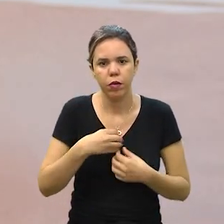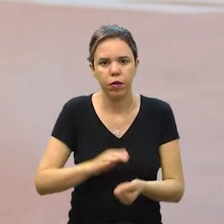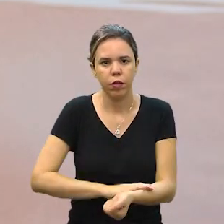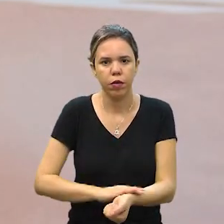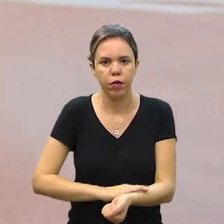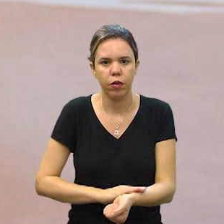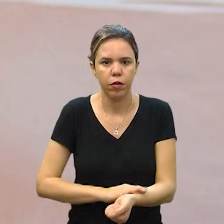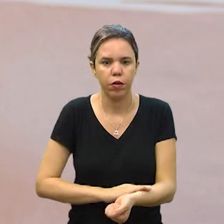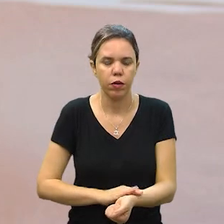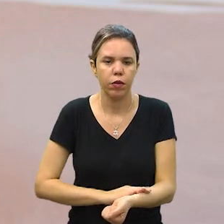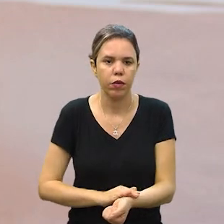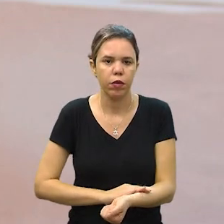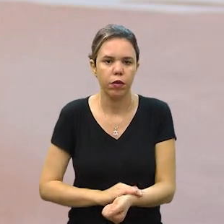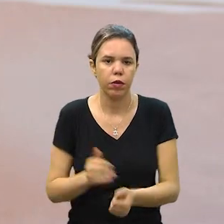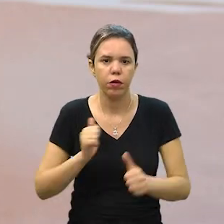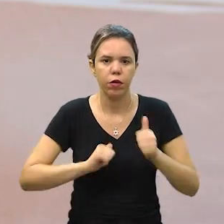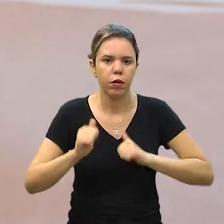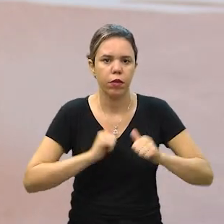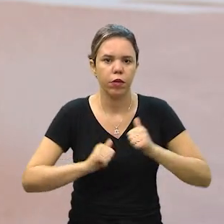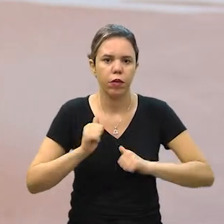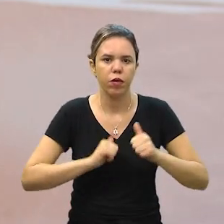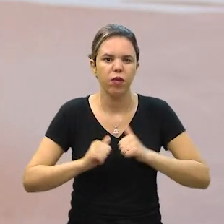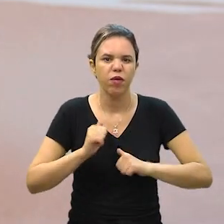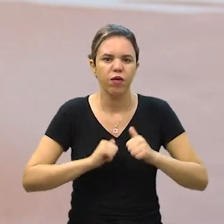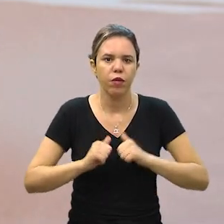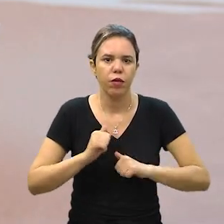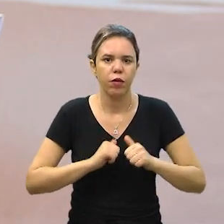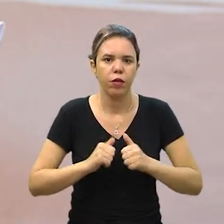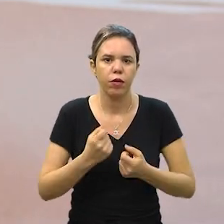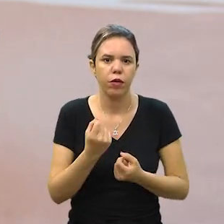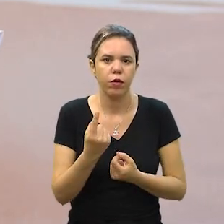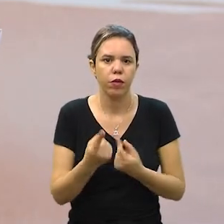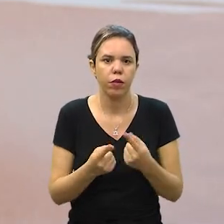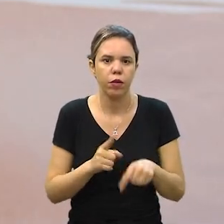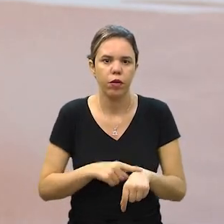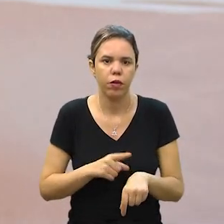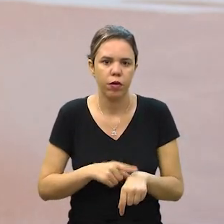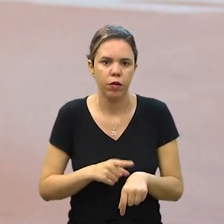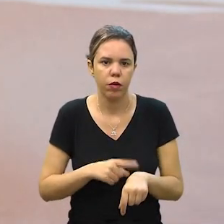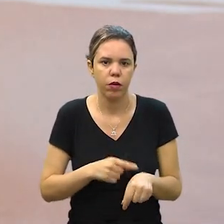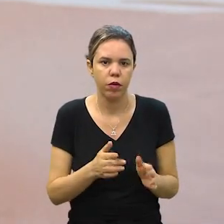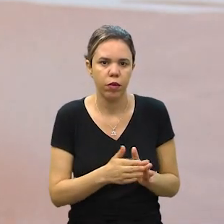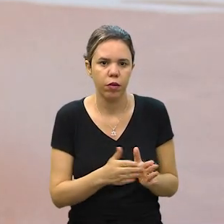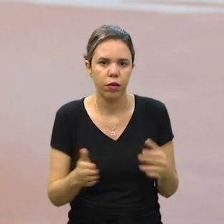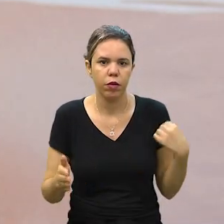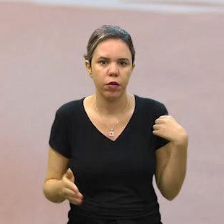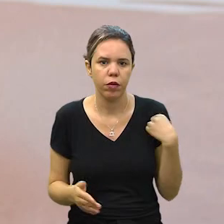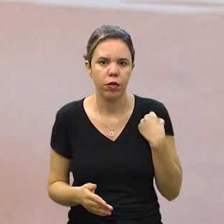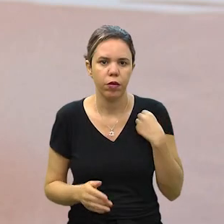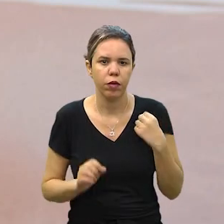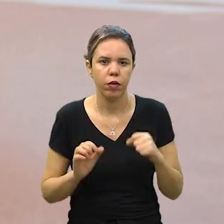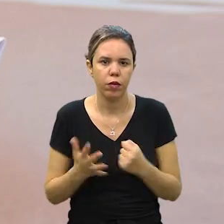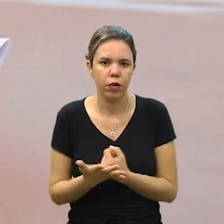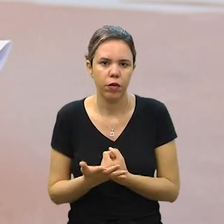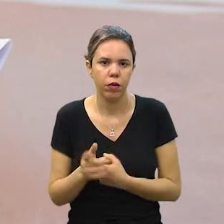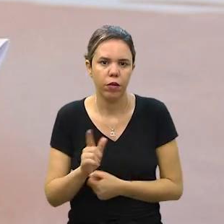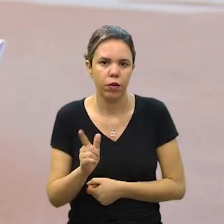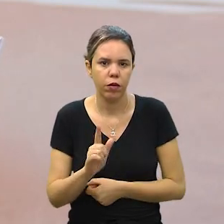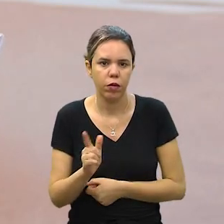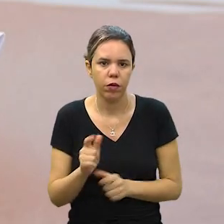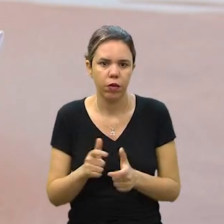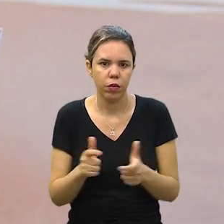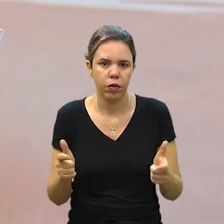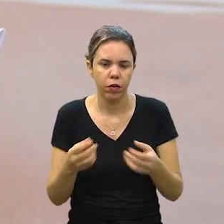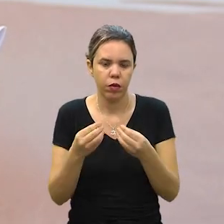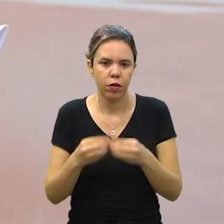de nervosismo ou ansiedade em alguns momentos aí nesse período de pandemia. E claro,